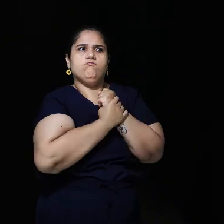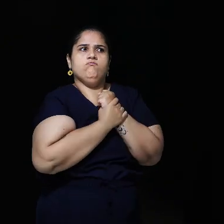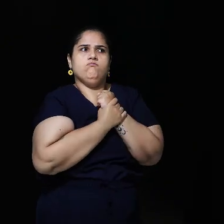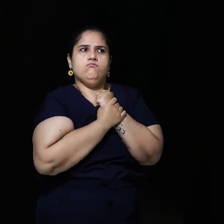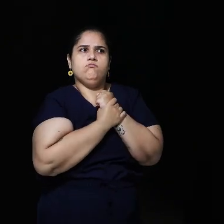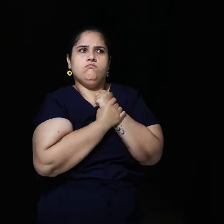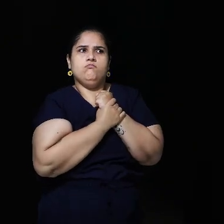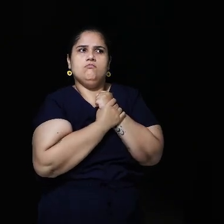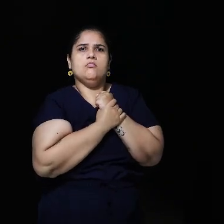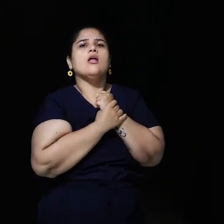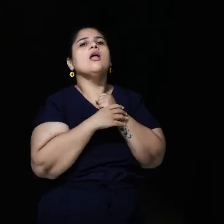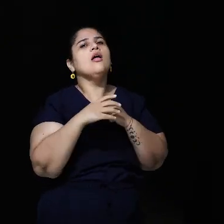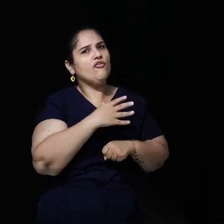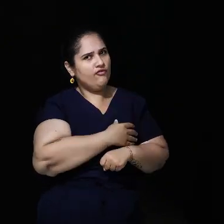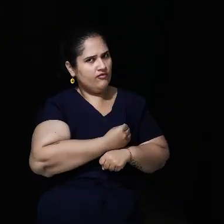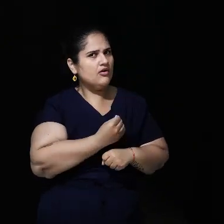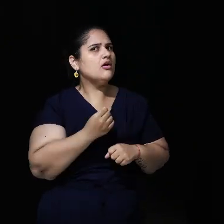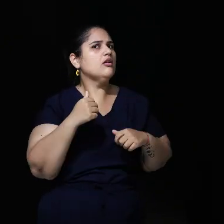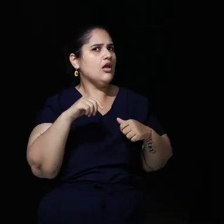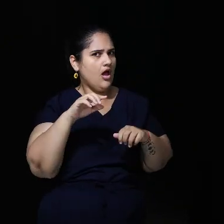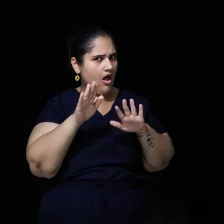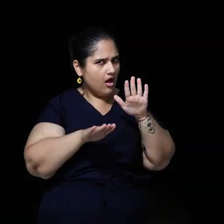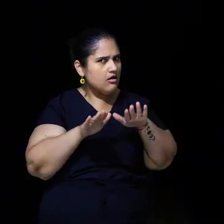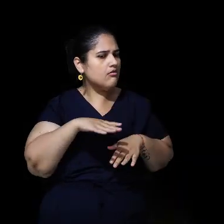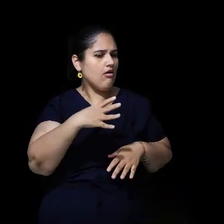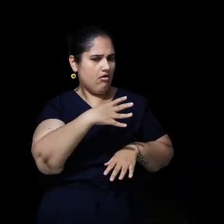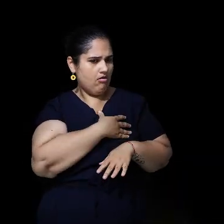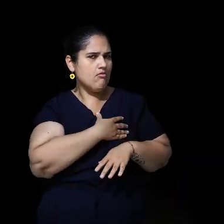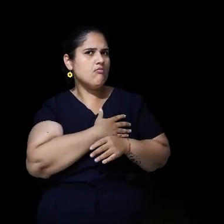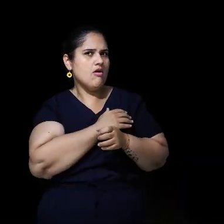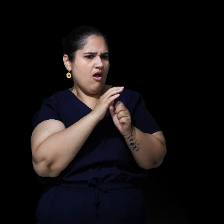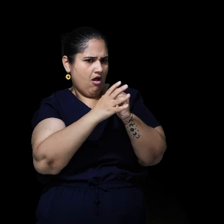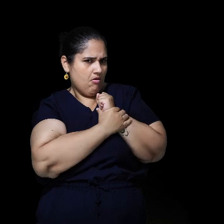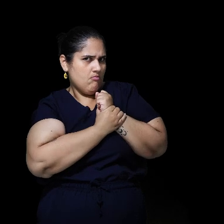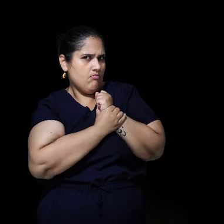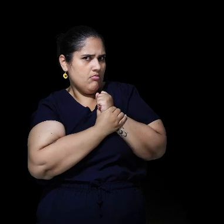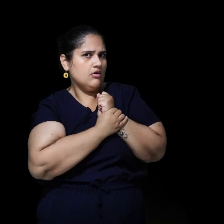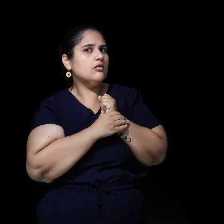filha... Se prende muito, fica ali, né? Angustiada.